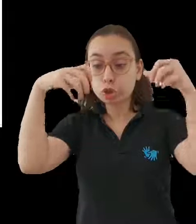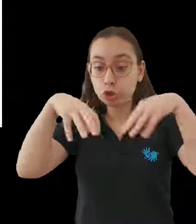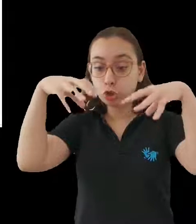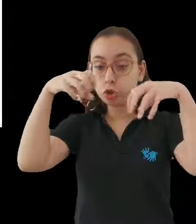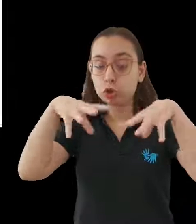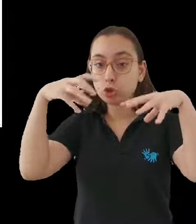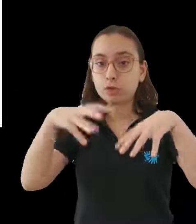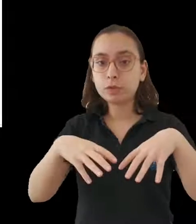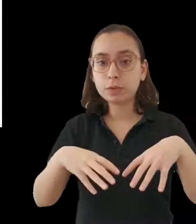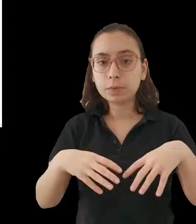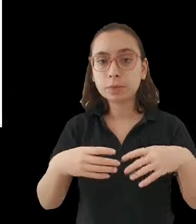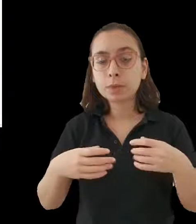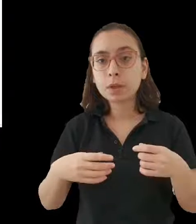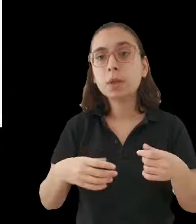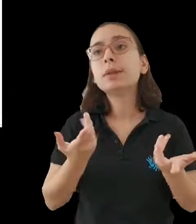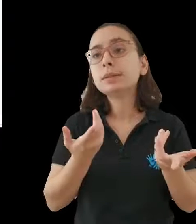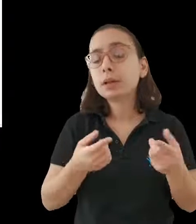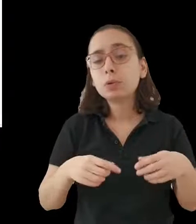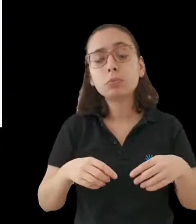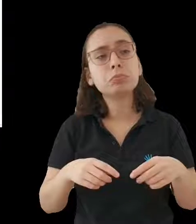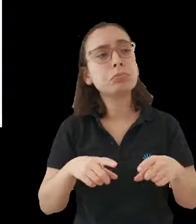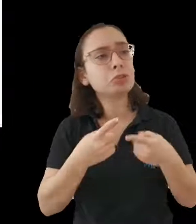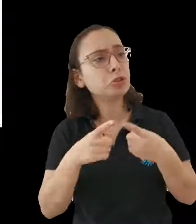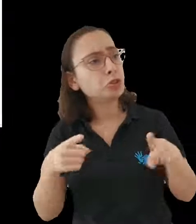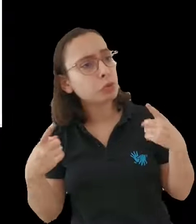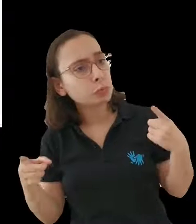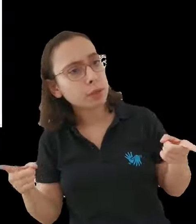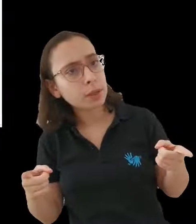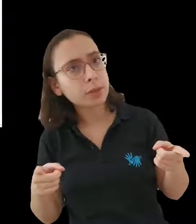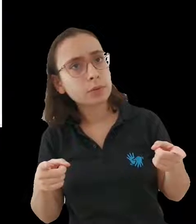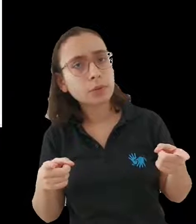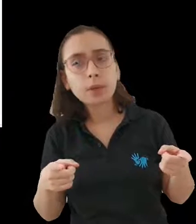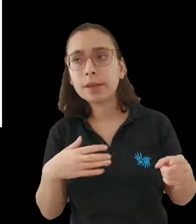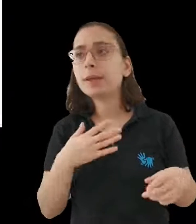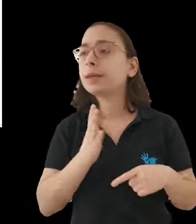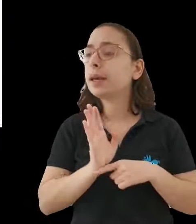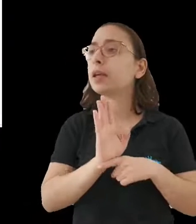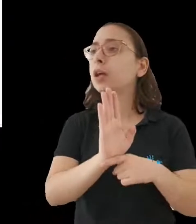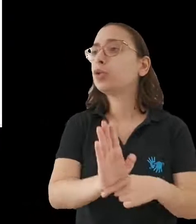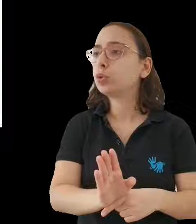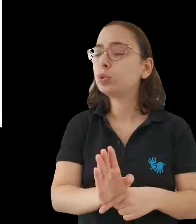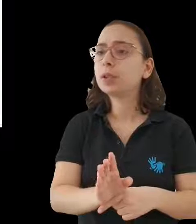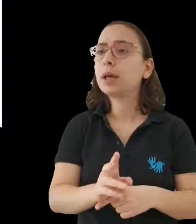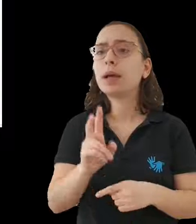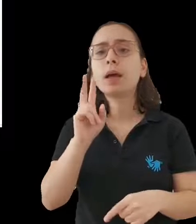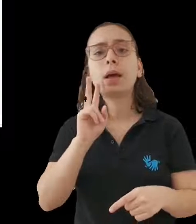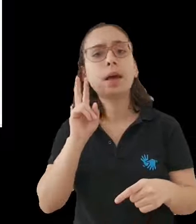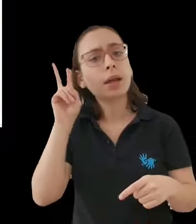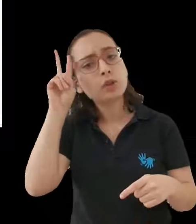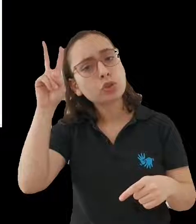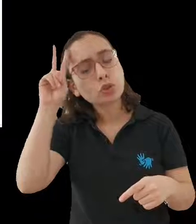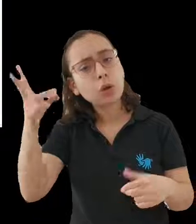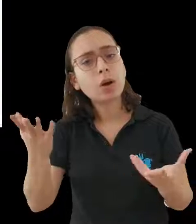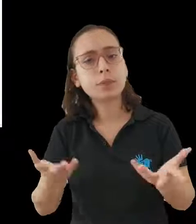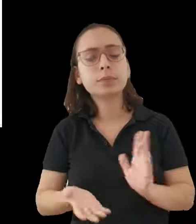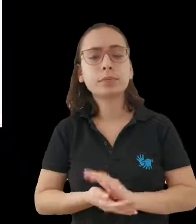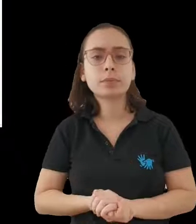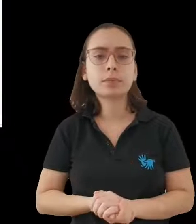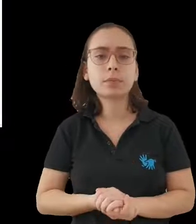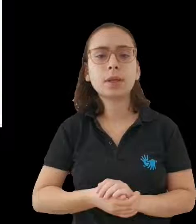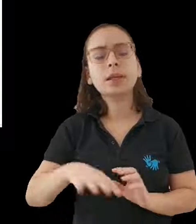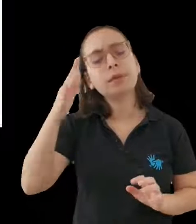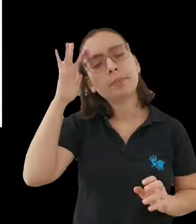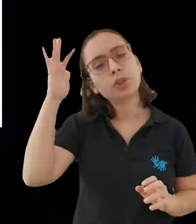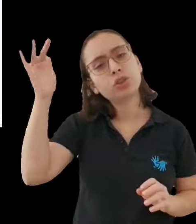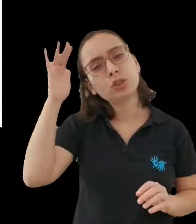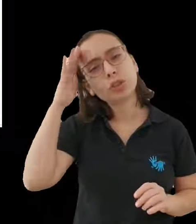chuva. São instrumentos também que eles podem sonorizar as histórias que vocês já estão fazendo, tá?